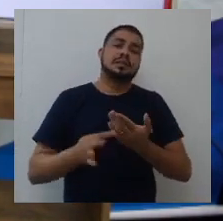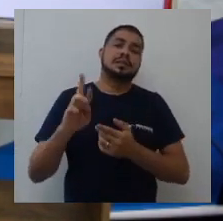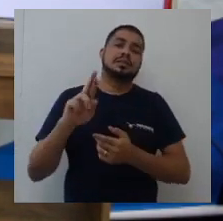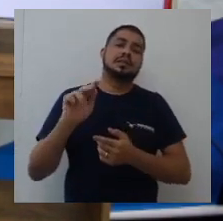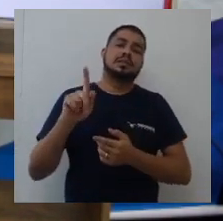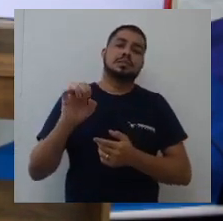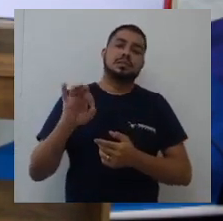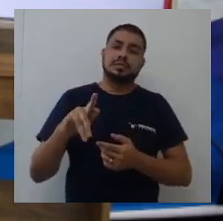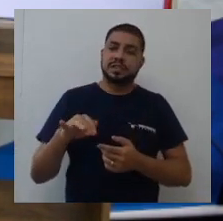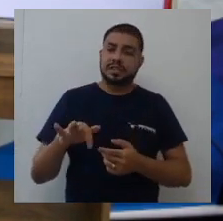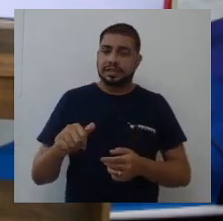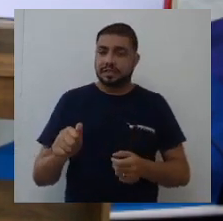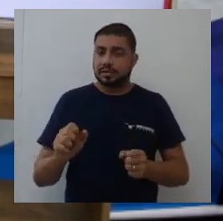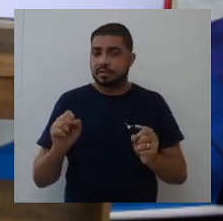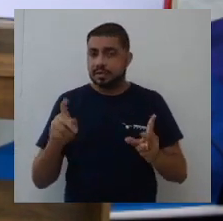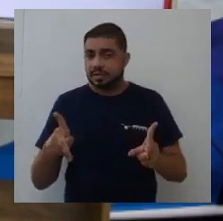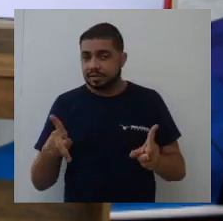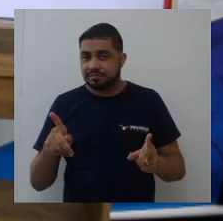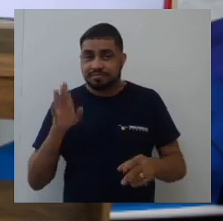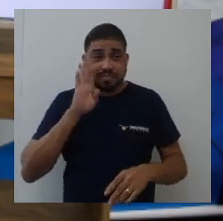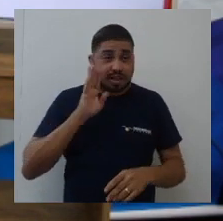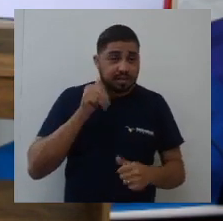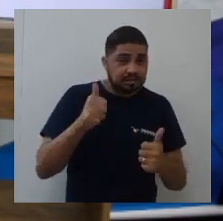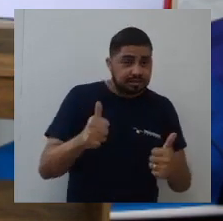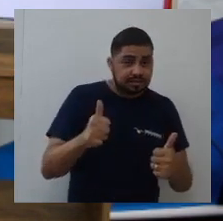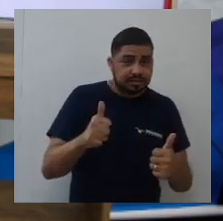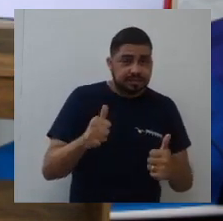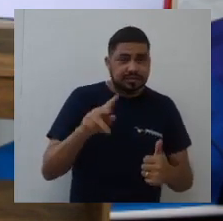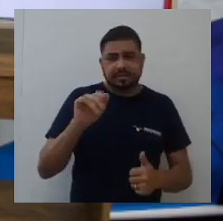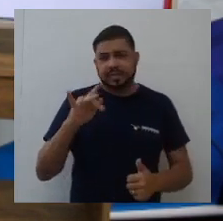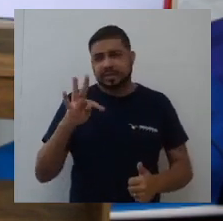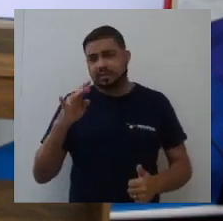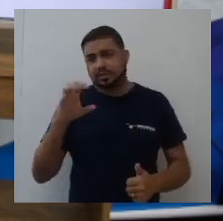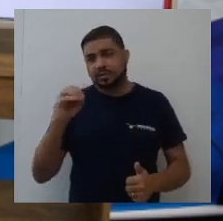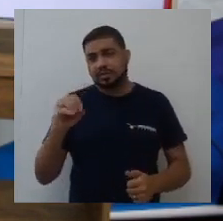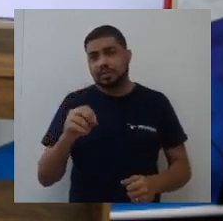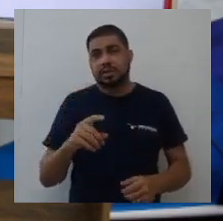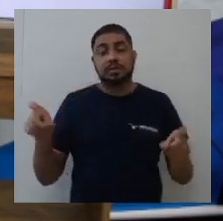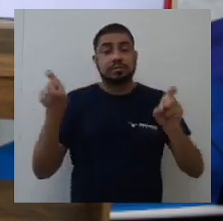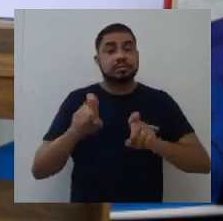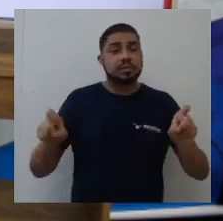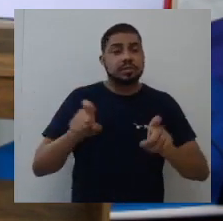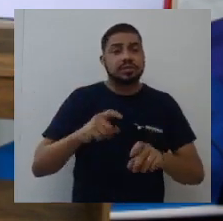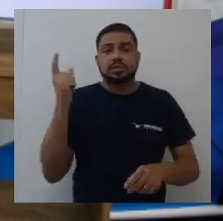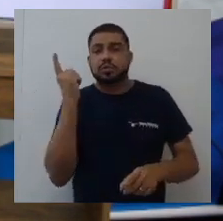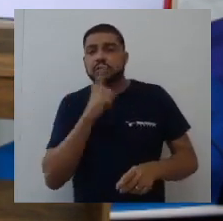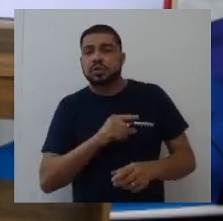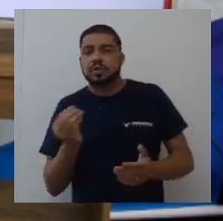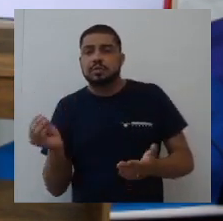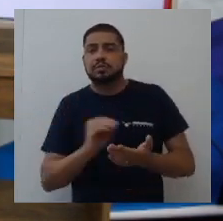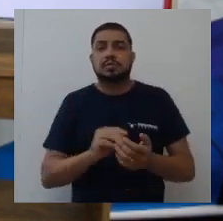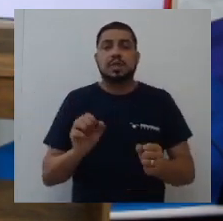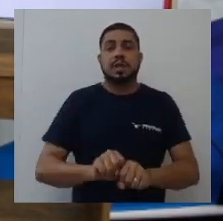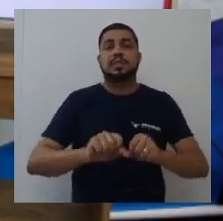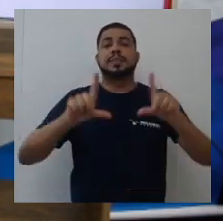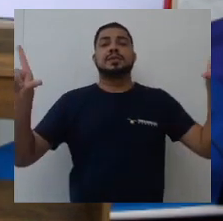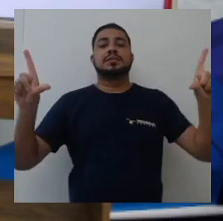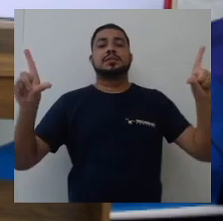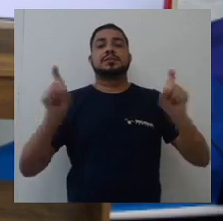trigonometria. Tranquilinho? Beleza? Ô, Vitor, corta para o computador agora, ver se a gente consegue colocar aquela tela do